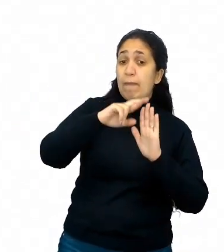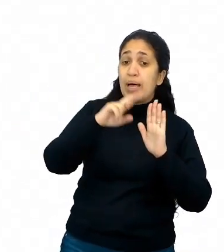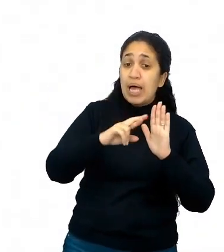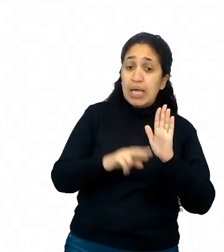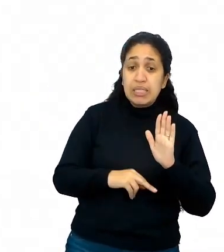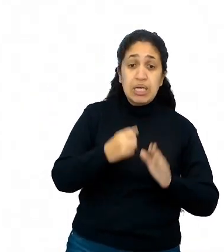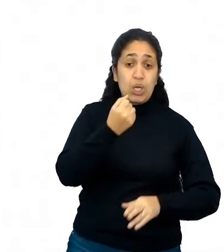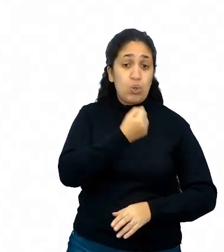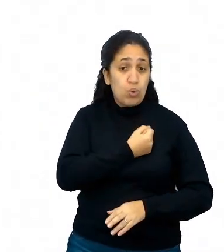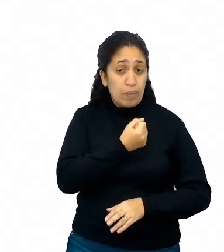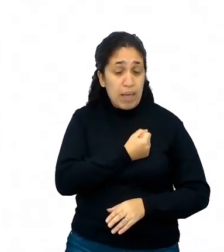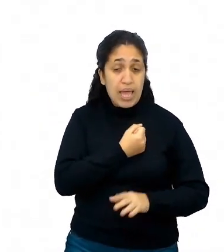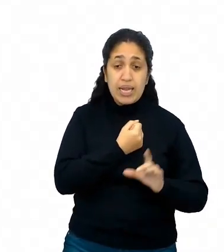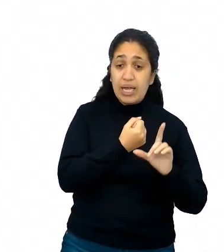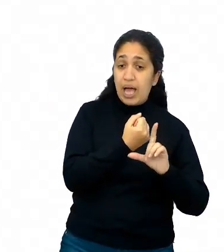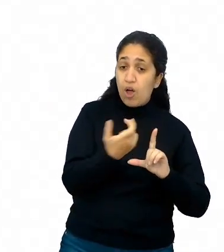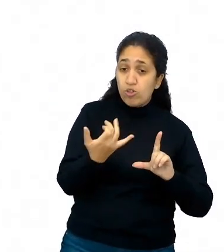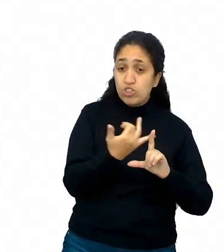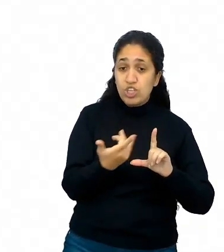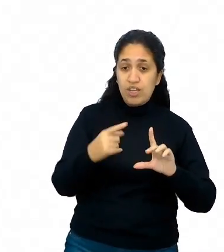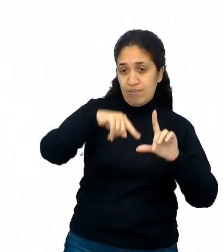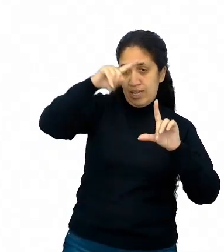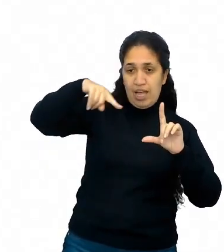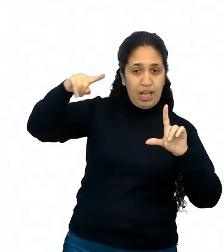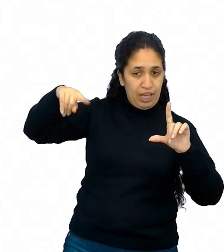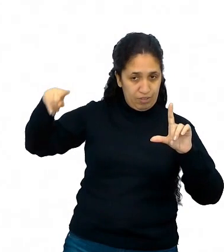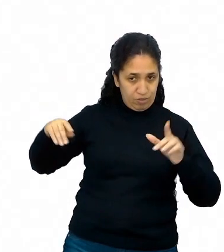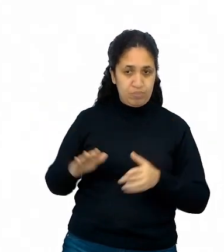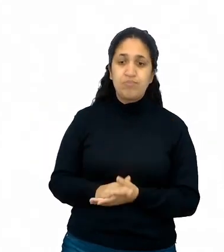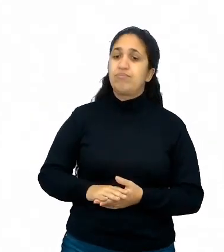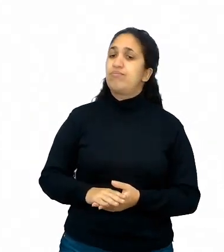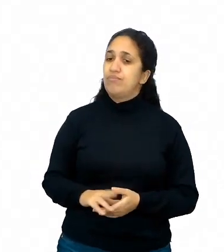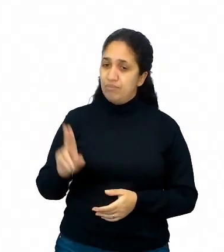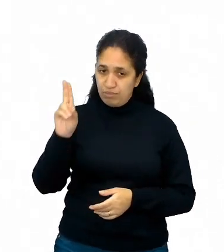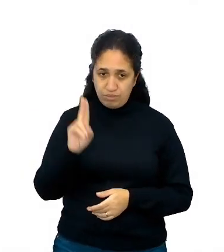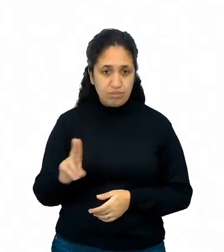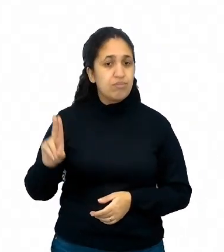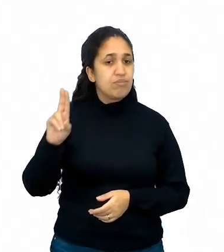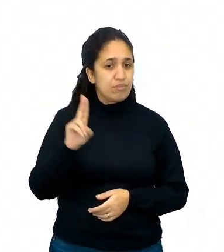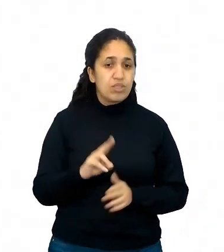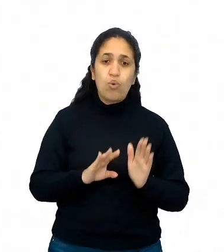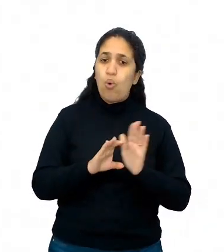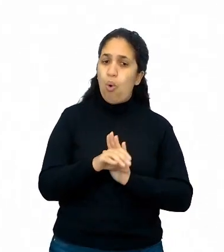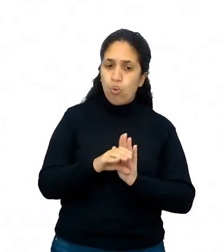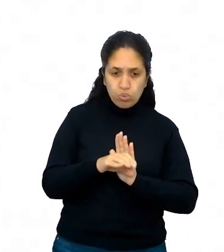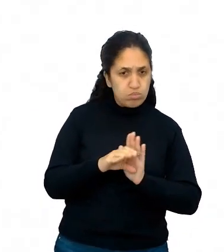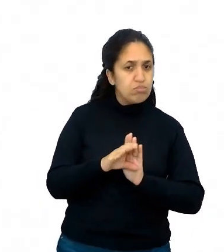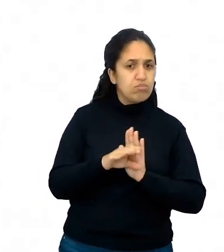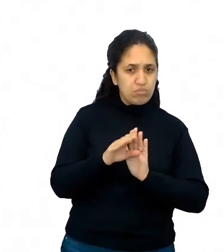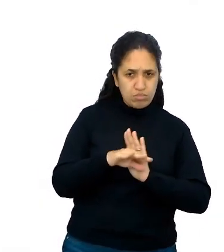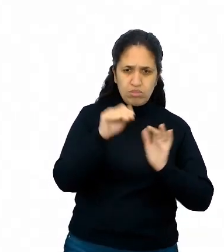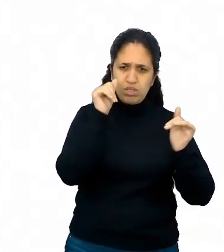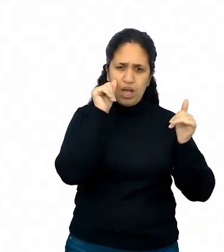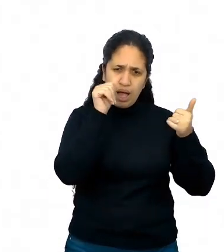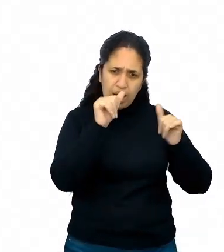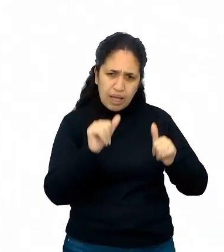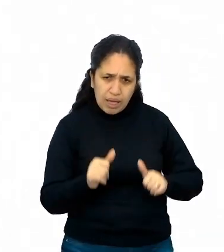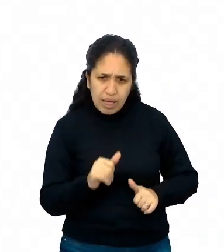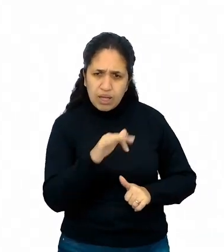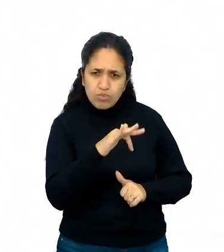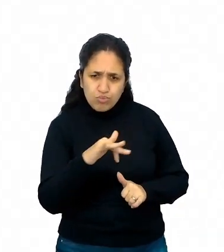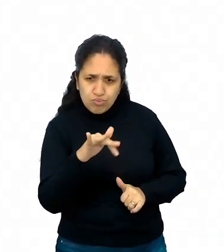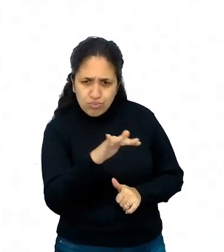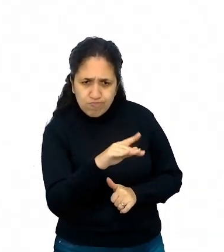representações numérica, algébrica e gráfica. E utilizar esse conceito para analisar